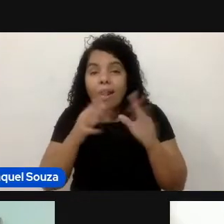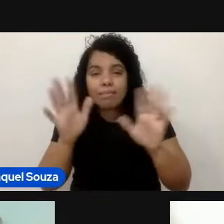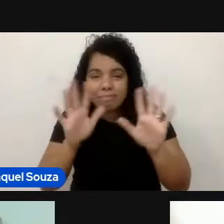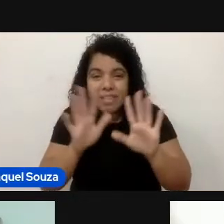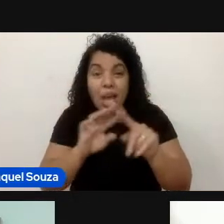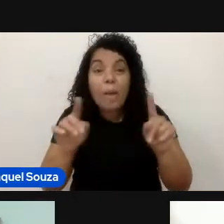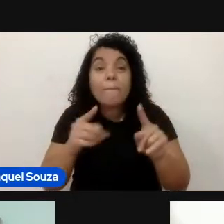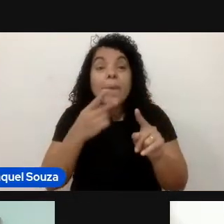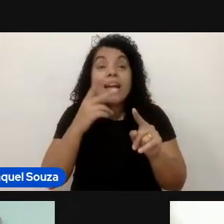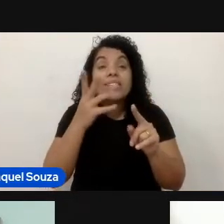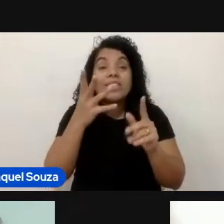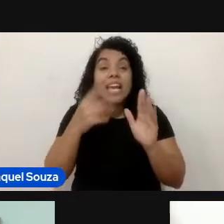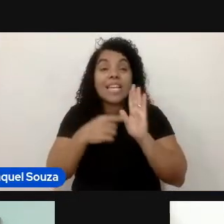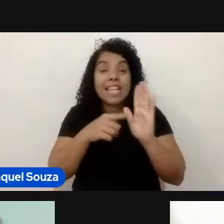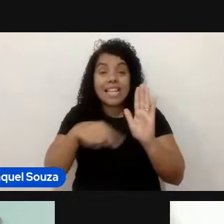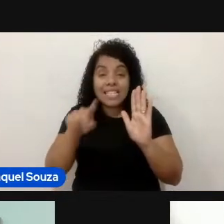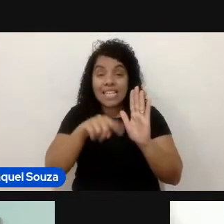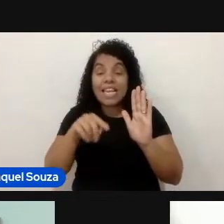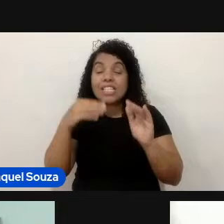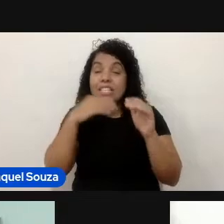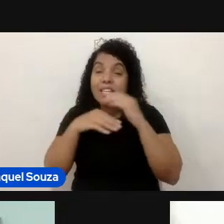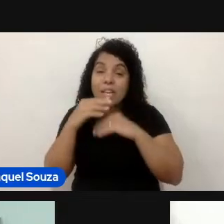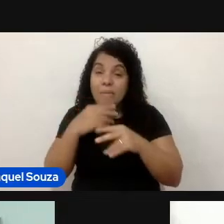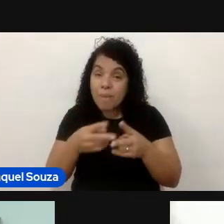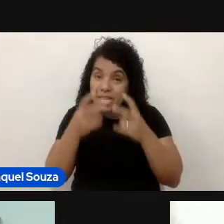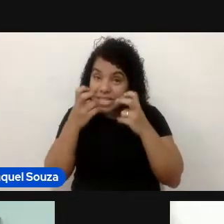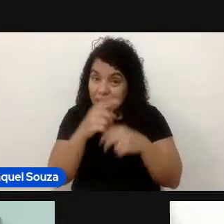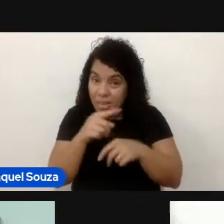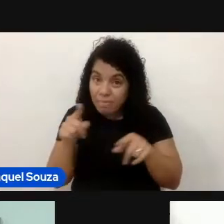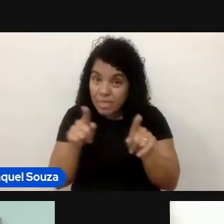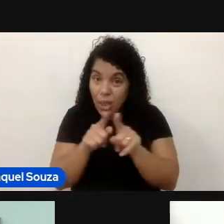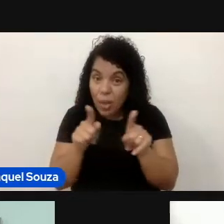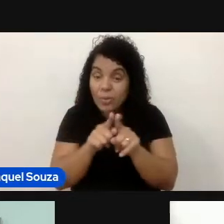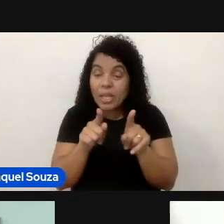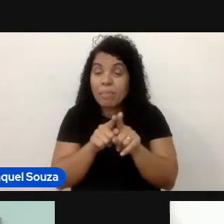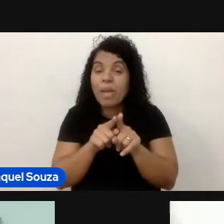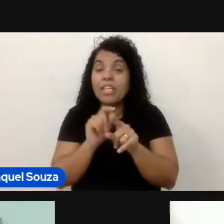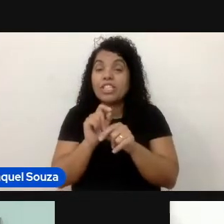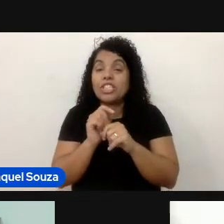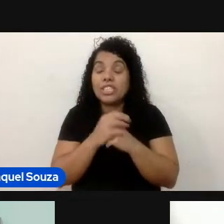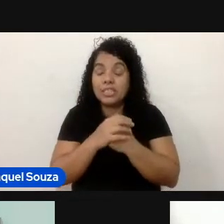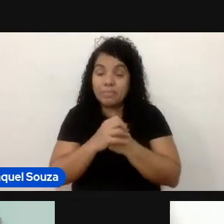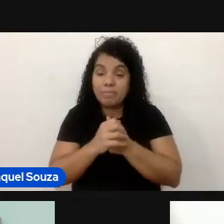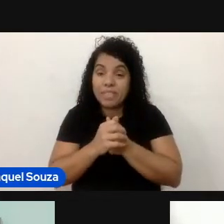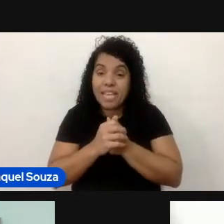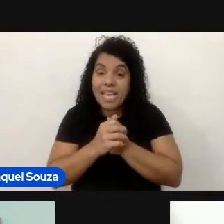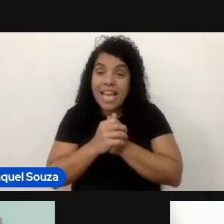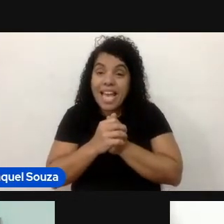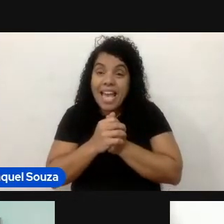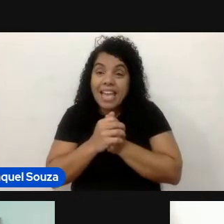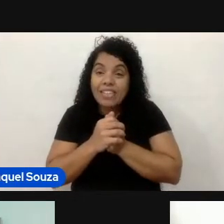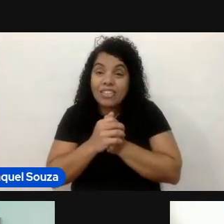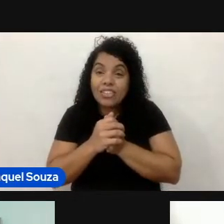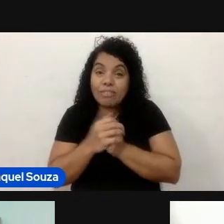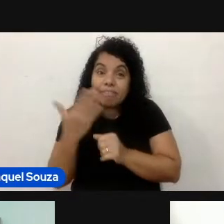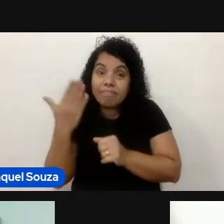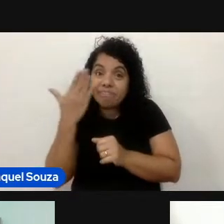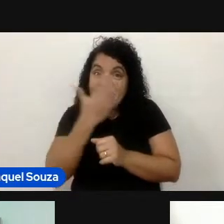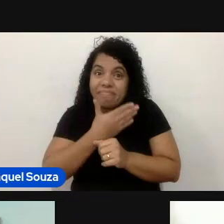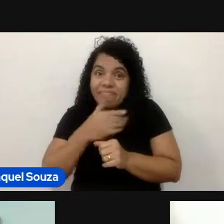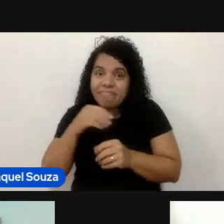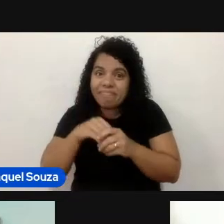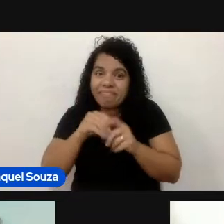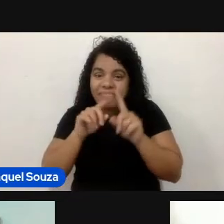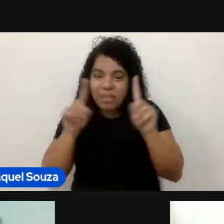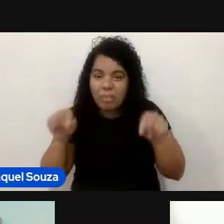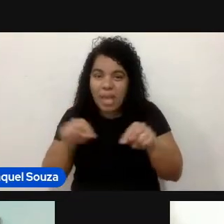querendo trazer de percepção e talvez até de constatações do mercado brasileiro, isso eu